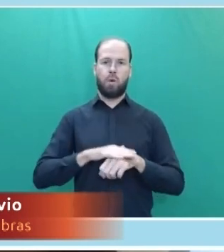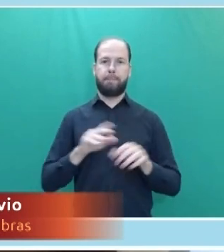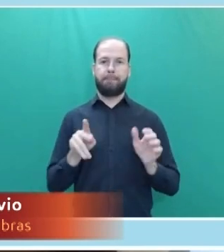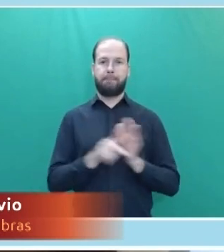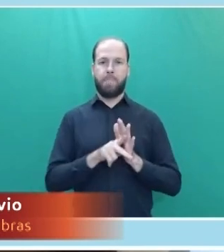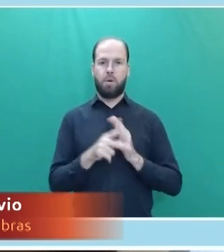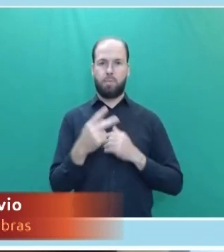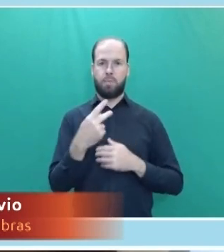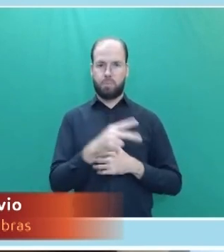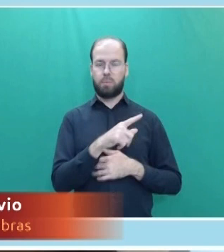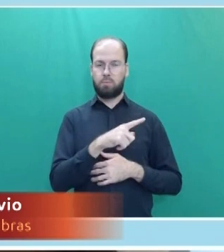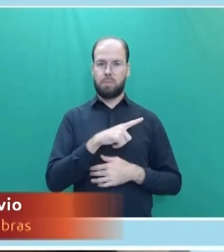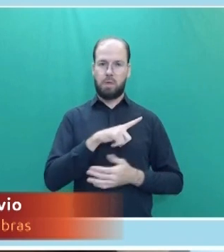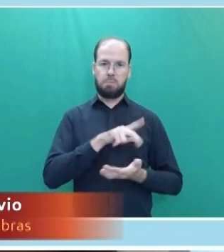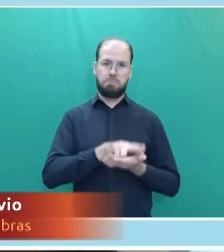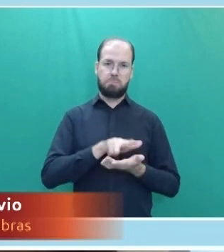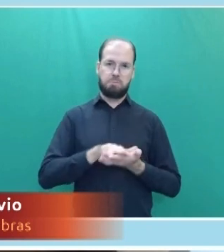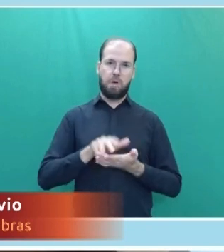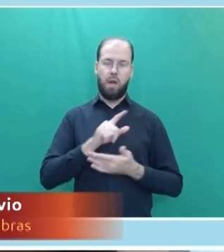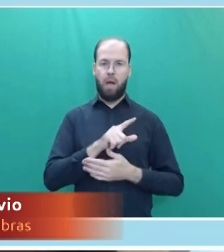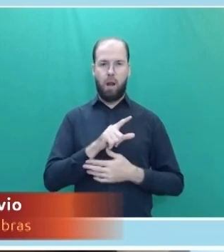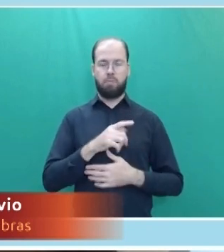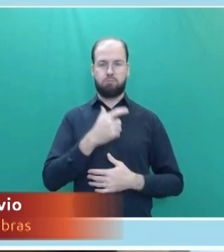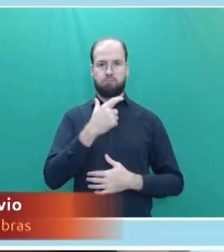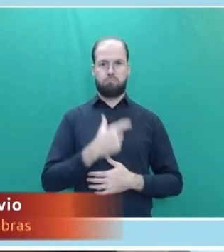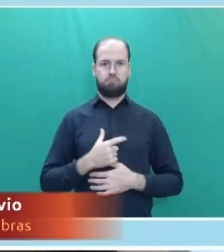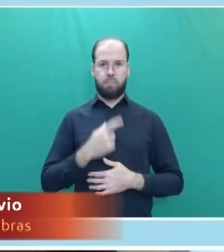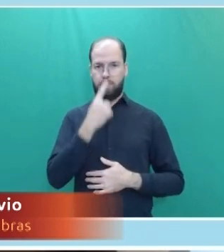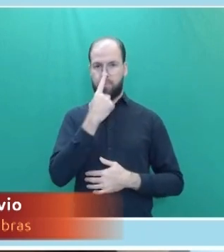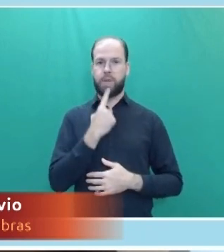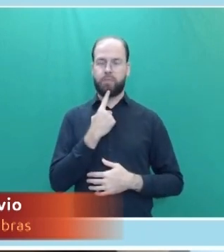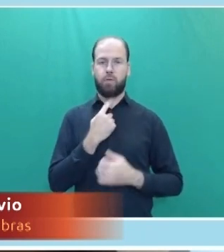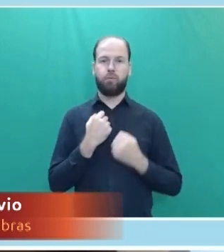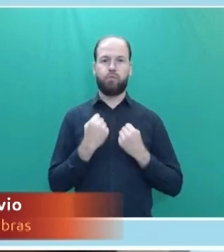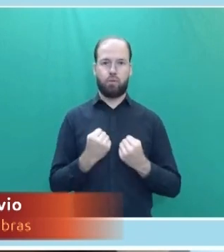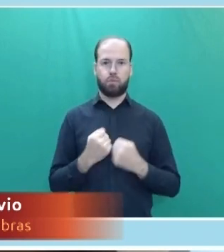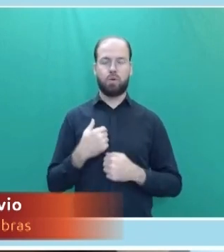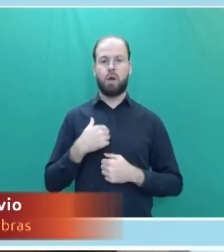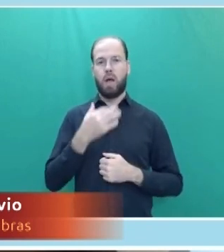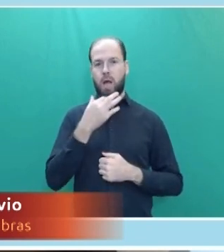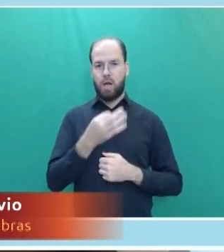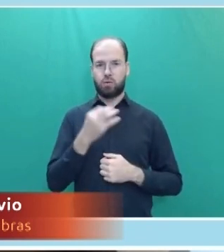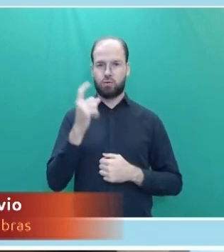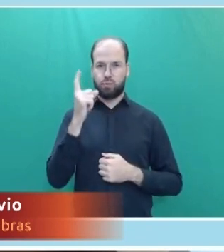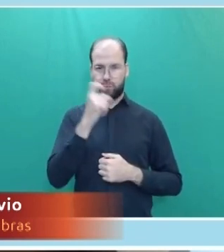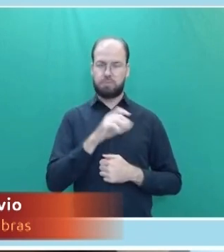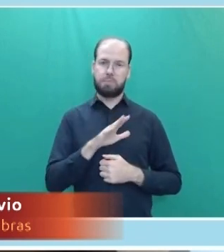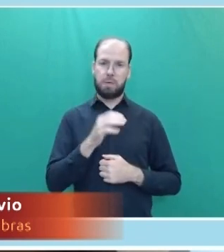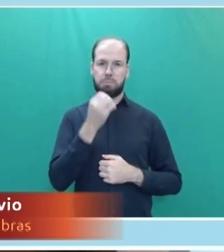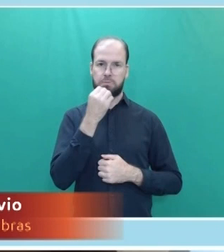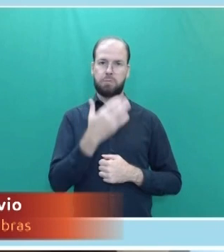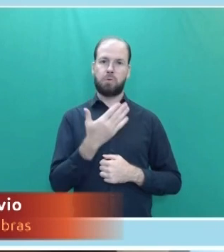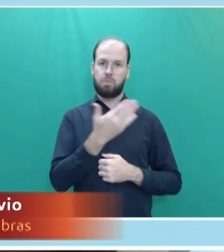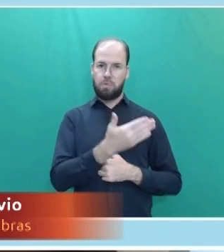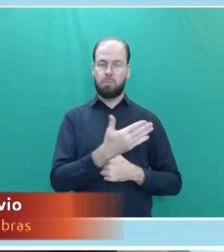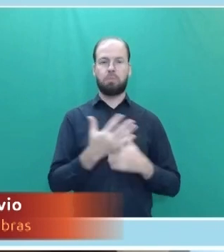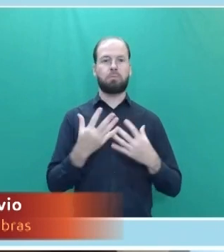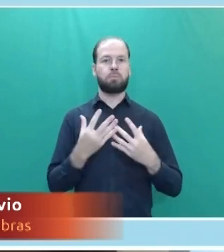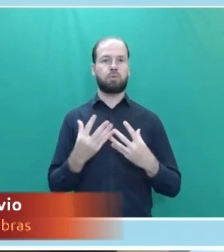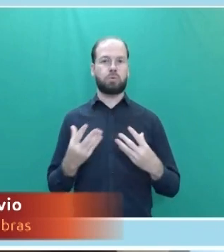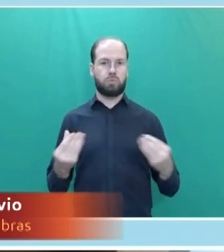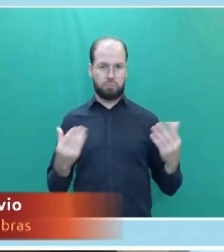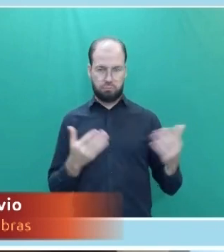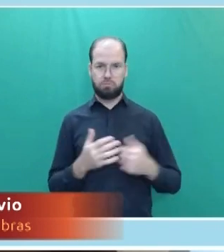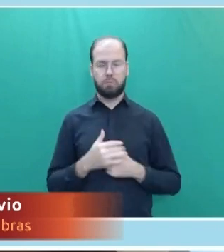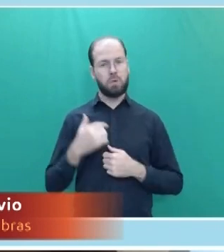tem muitos maneirismos, ela tem uma personalidade forte. Então, acho um pouco difícil, mas muito bom ver ela desconstruindo isso. E aí eu